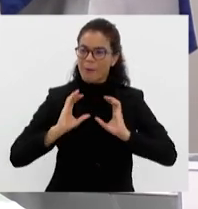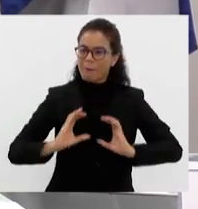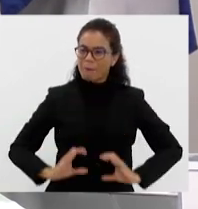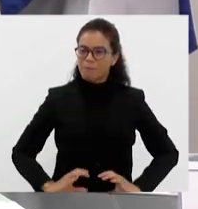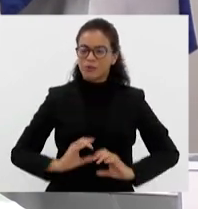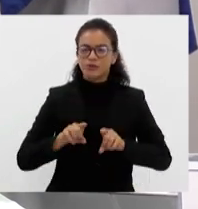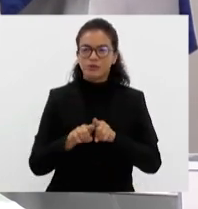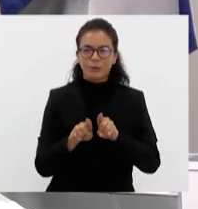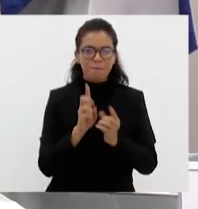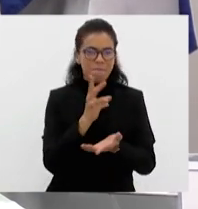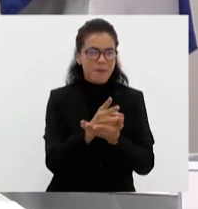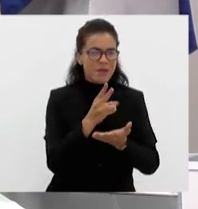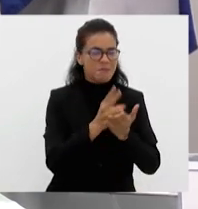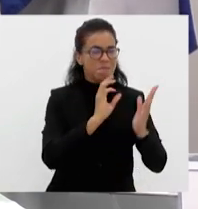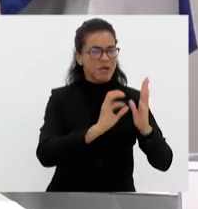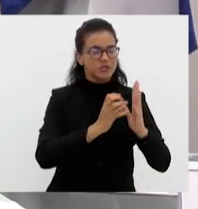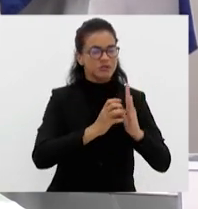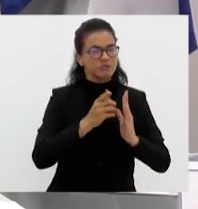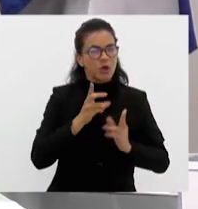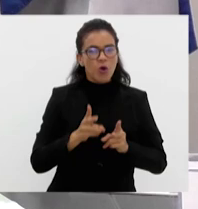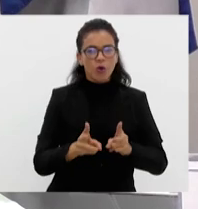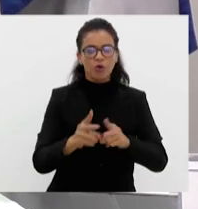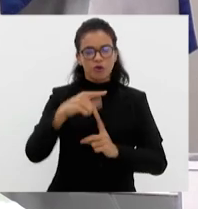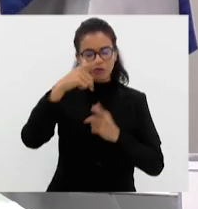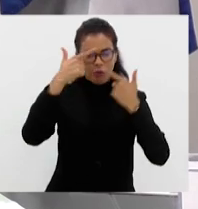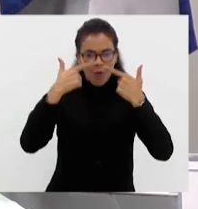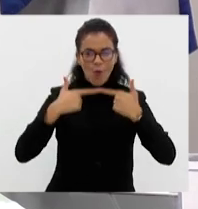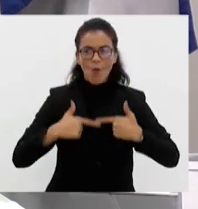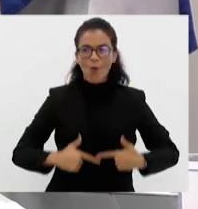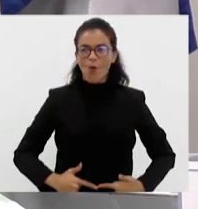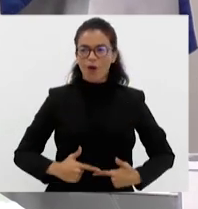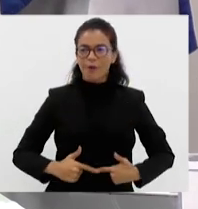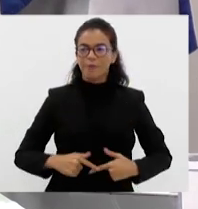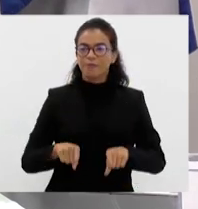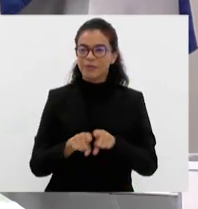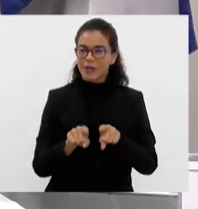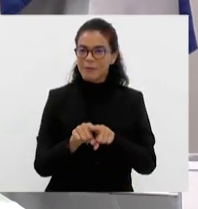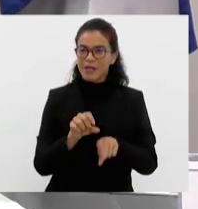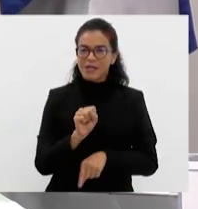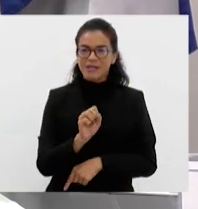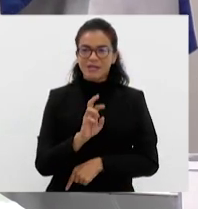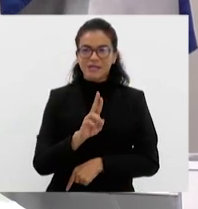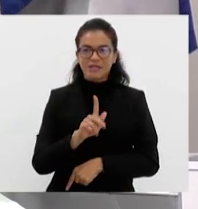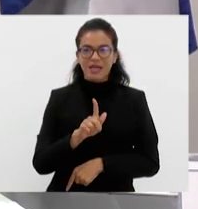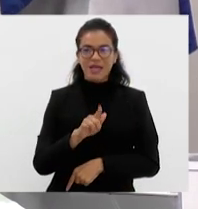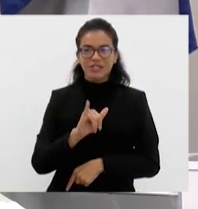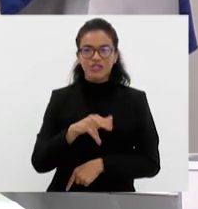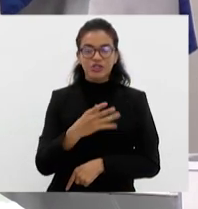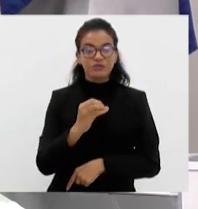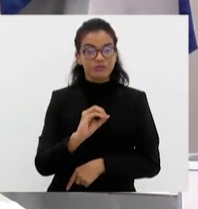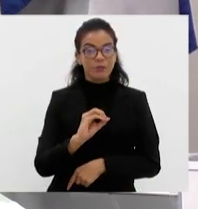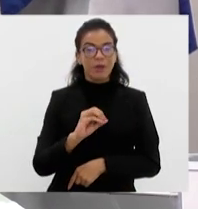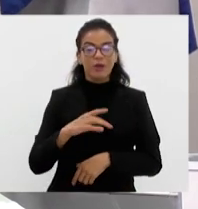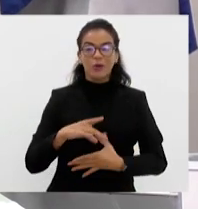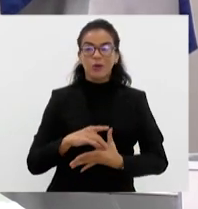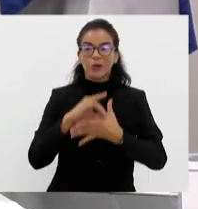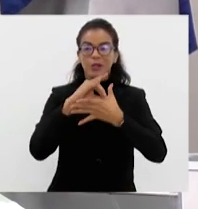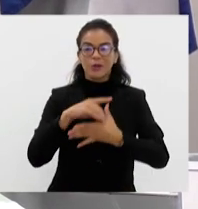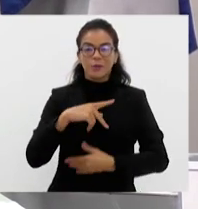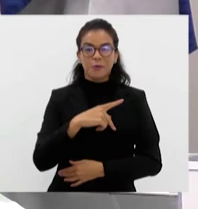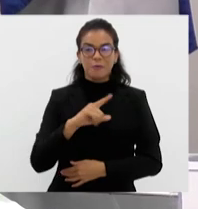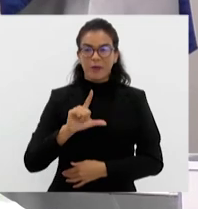pessoal do mesmo partido, mas manteve o seu viés técnico. O deputado doutor Serginho foi fundamental nesse processo. O líder do PL, deputado Anderson